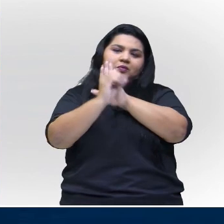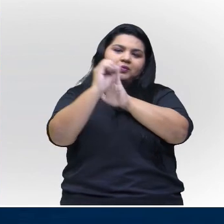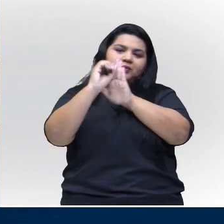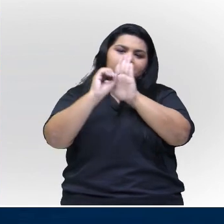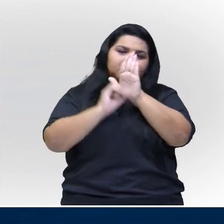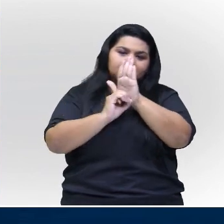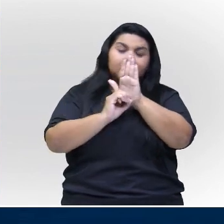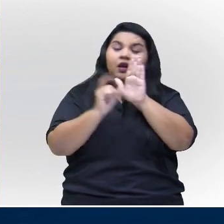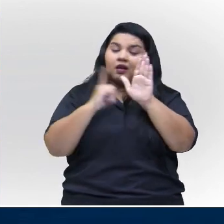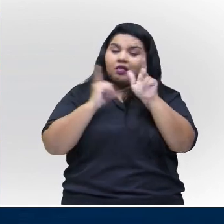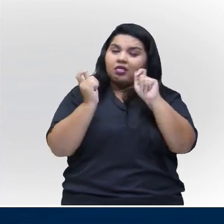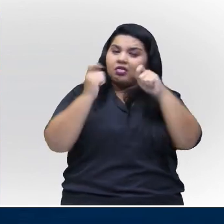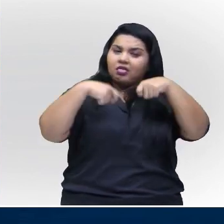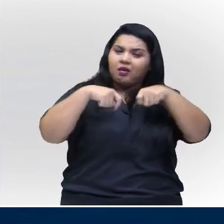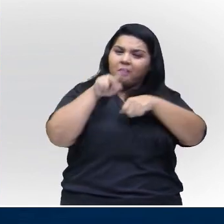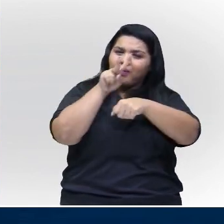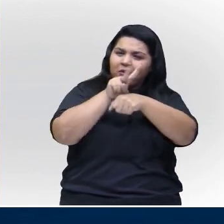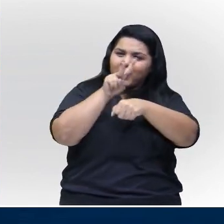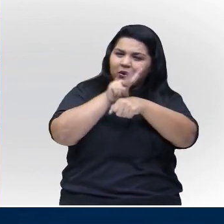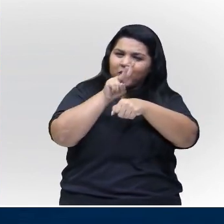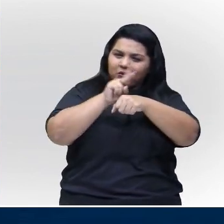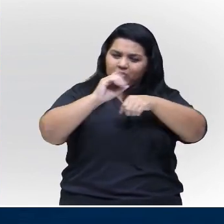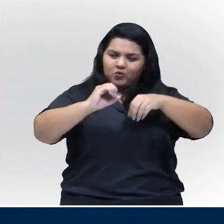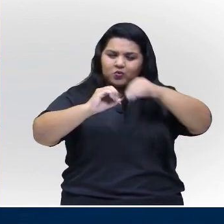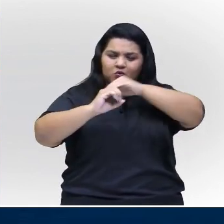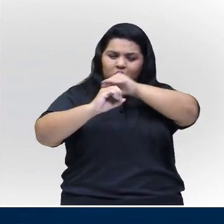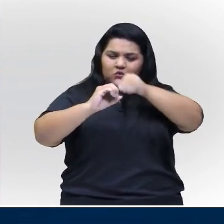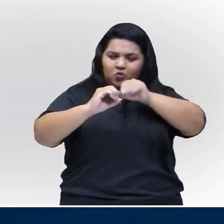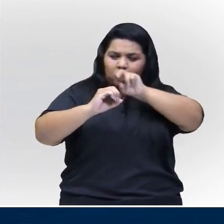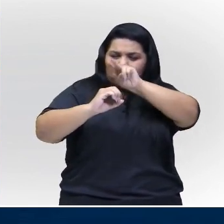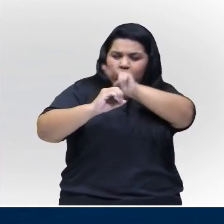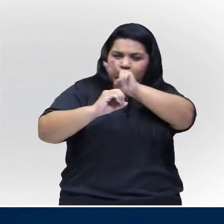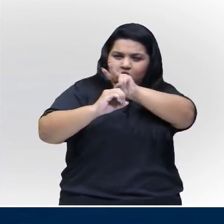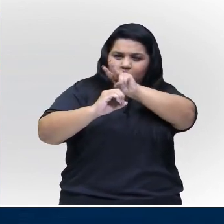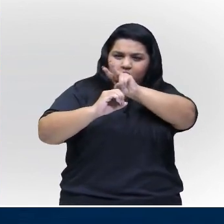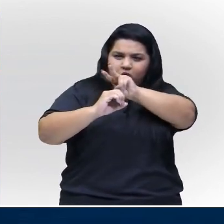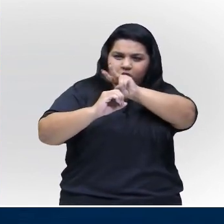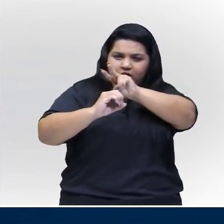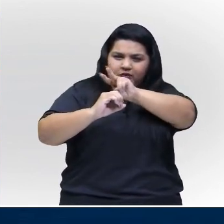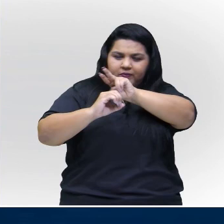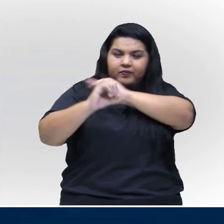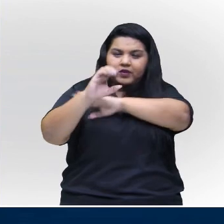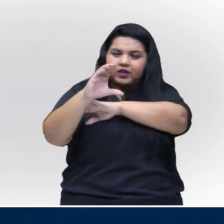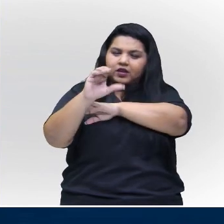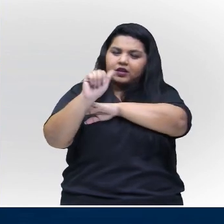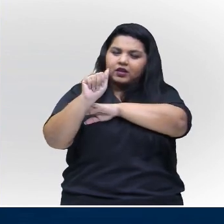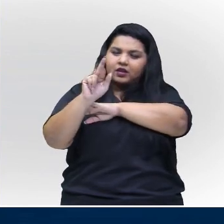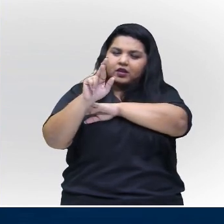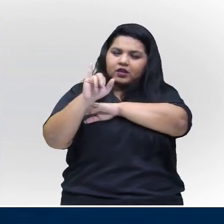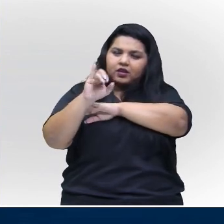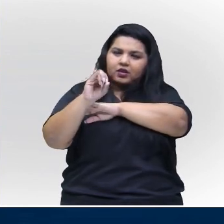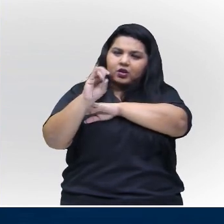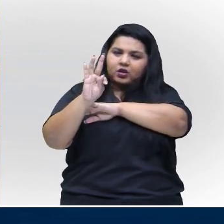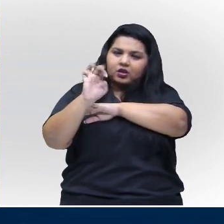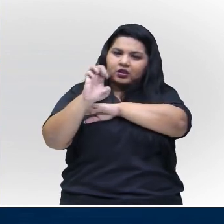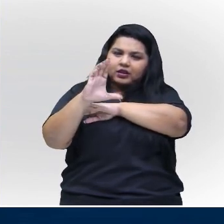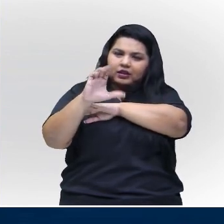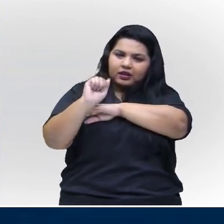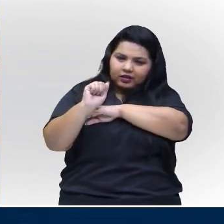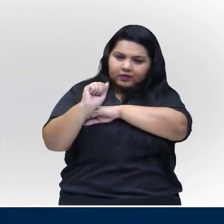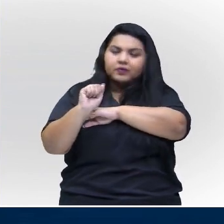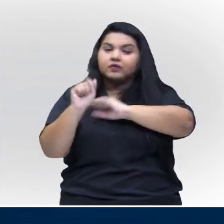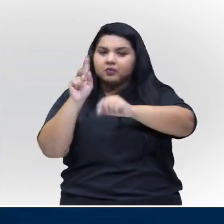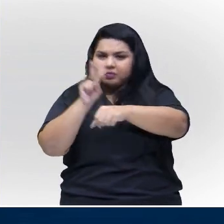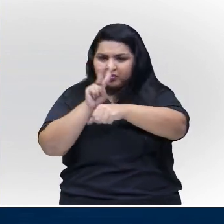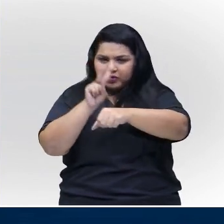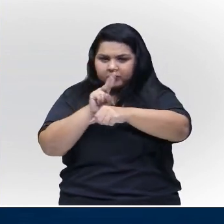membrana que protege ali o seu núcleo, né? Protege que é a chamada carioteca, a membrana que vai proteger ali o material